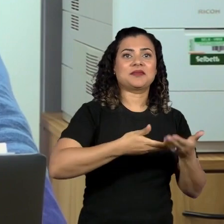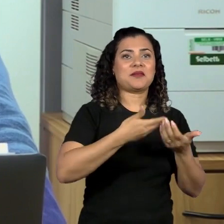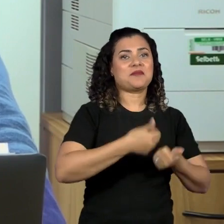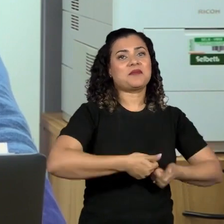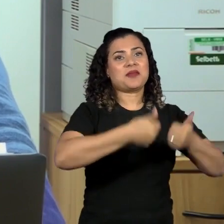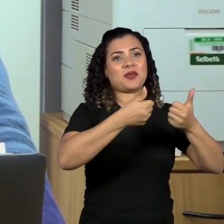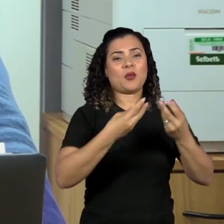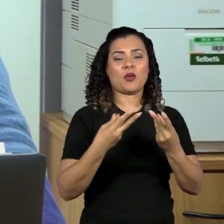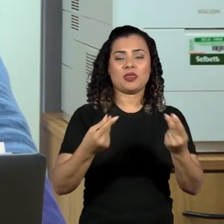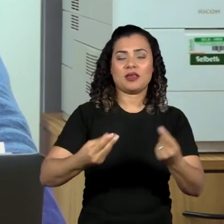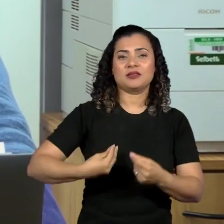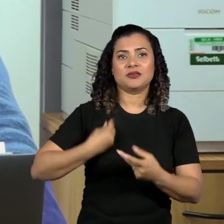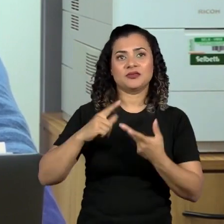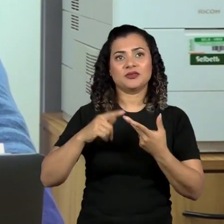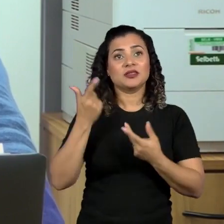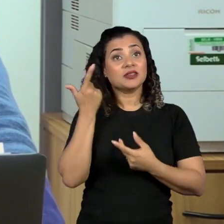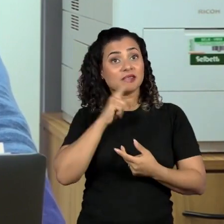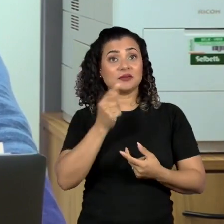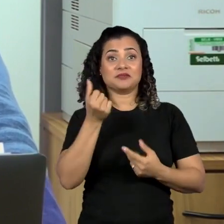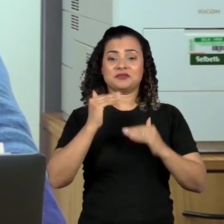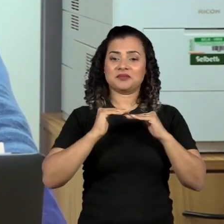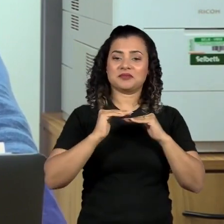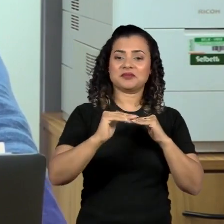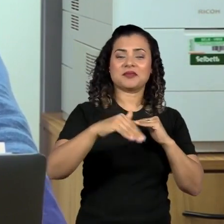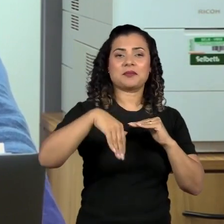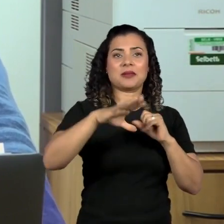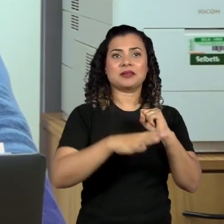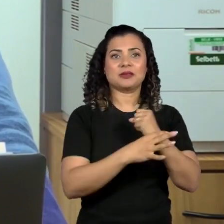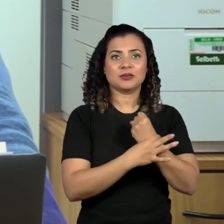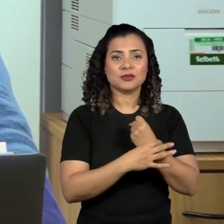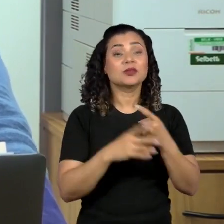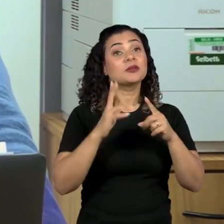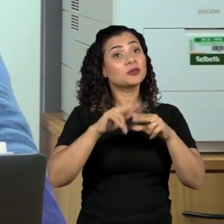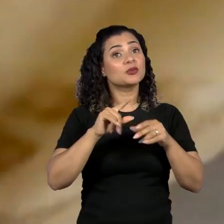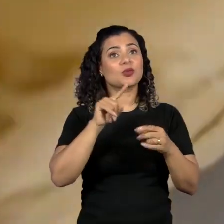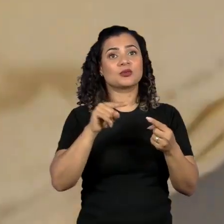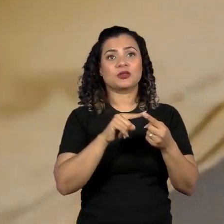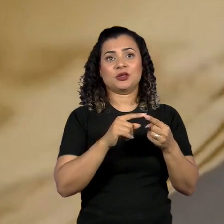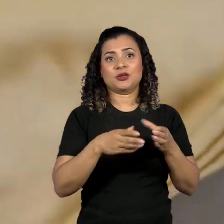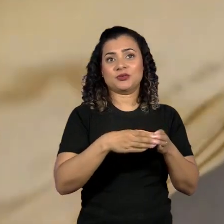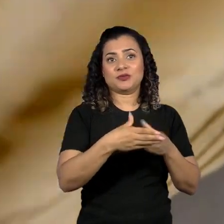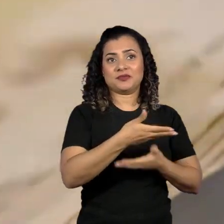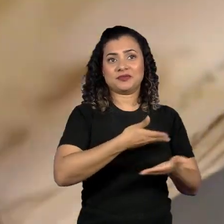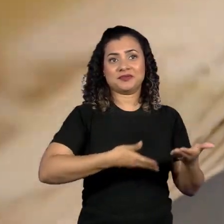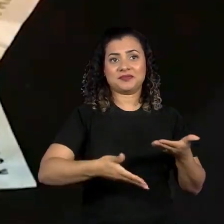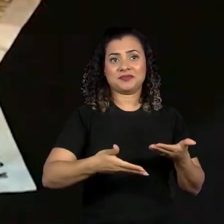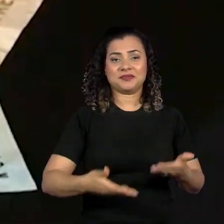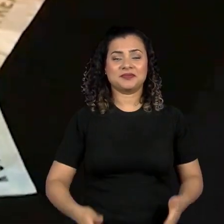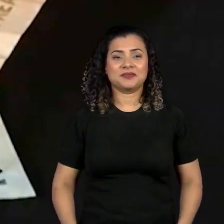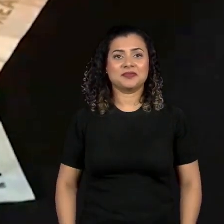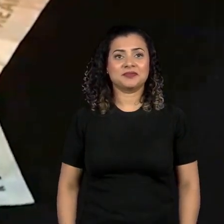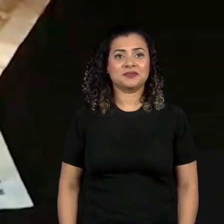de vida melhor, uma vida financeira mais estável. Esse é o princípio da cooperativa.